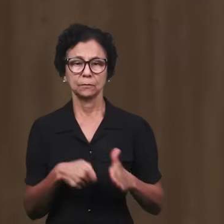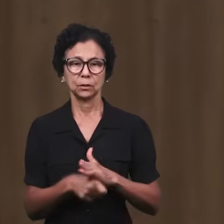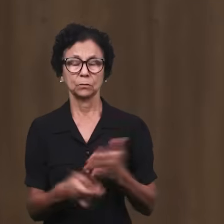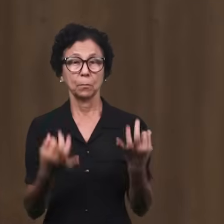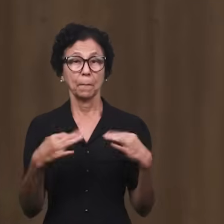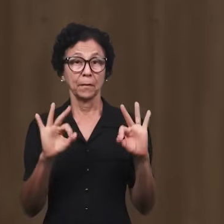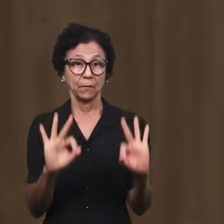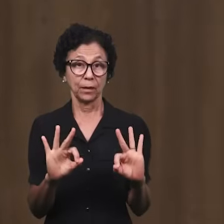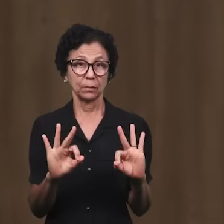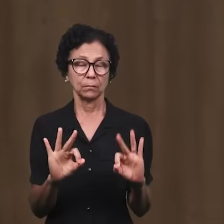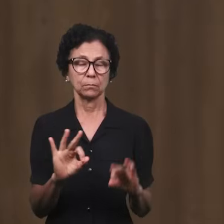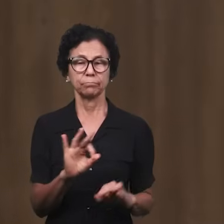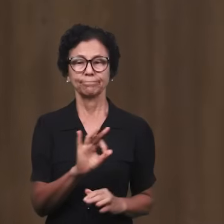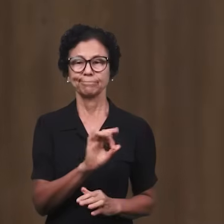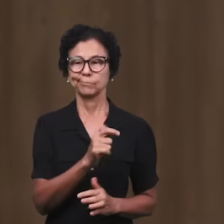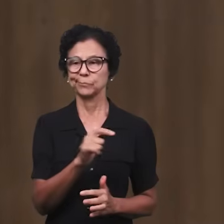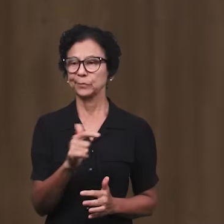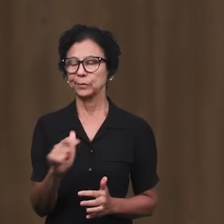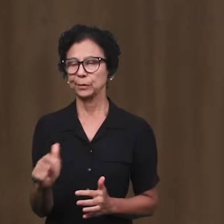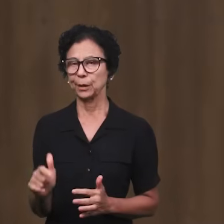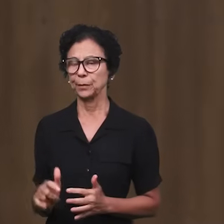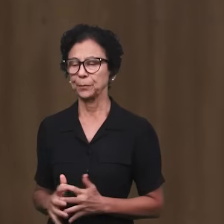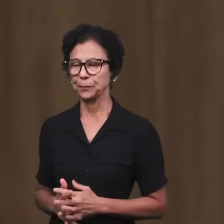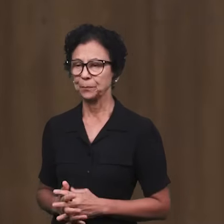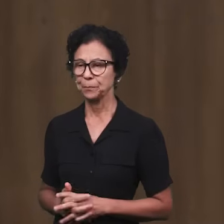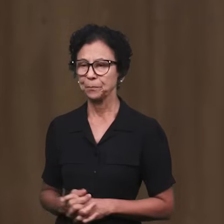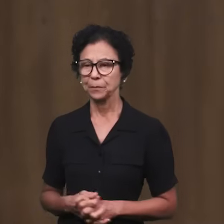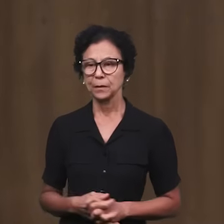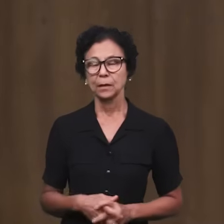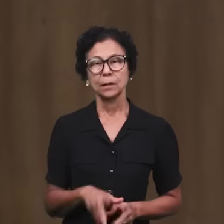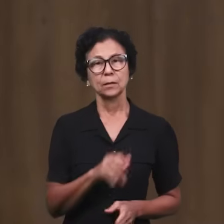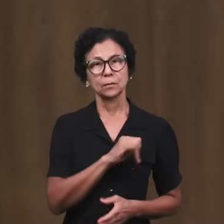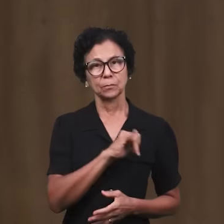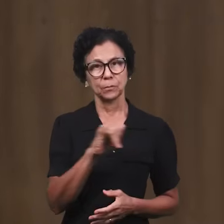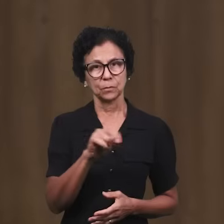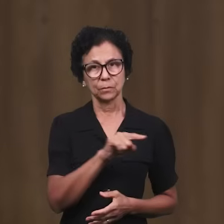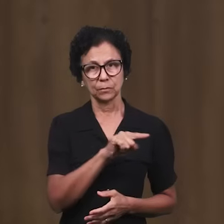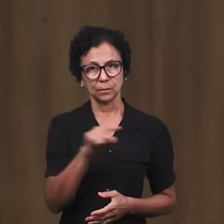nós podemos detalhar aqui para todos que estão participando conosco